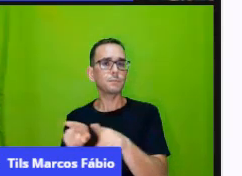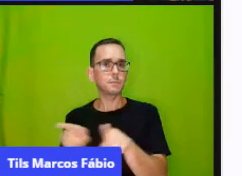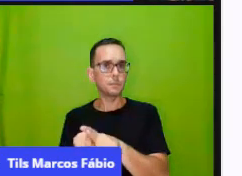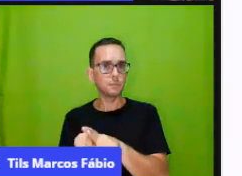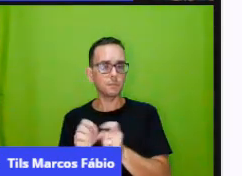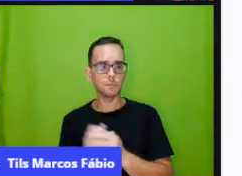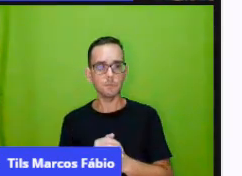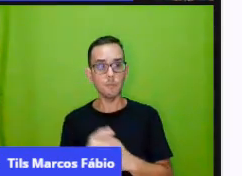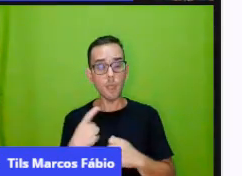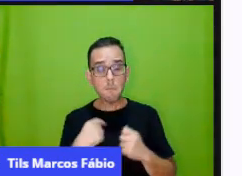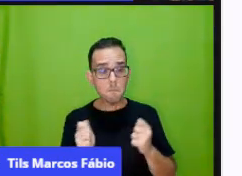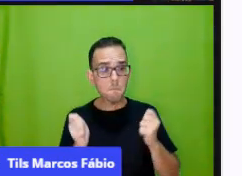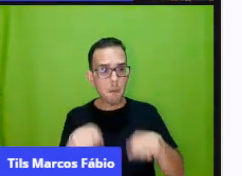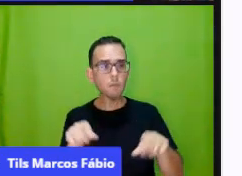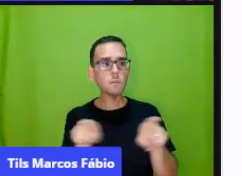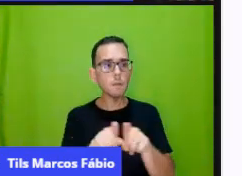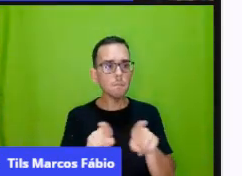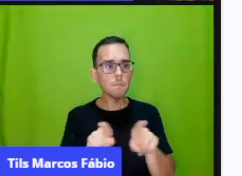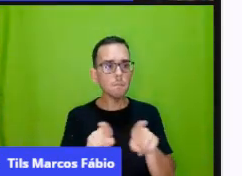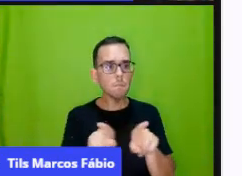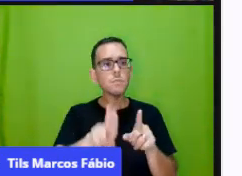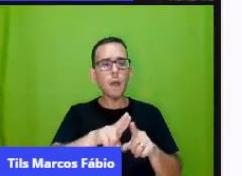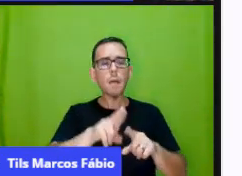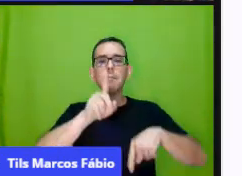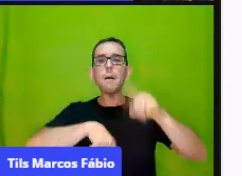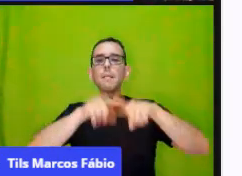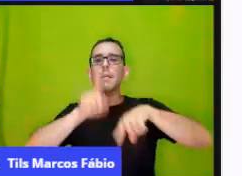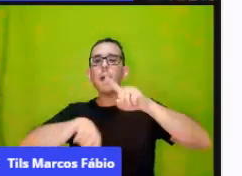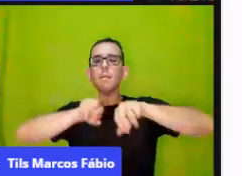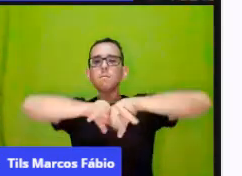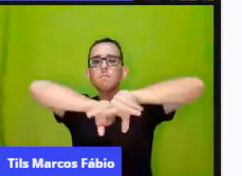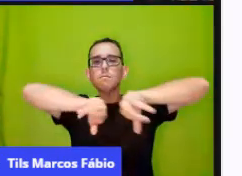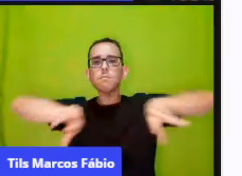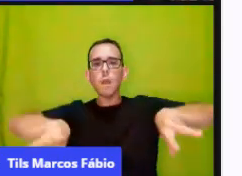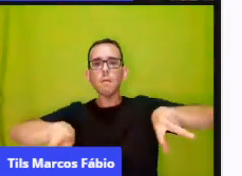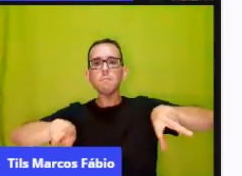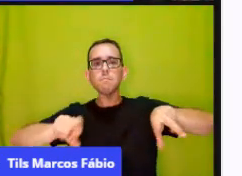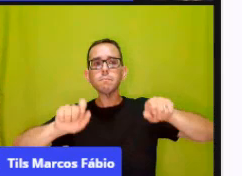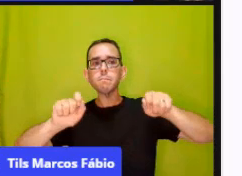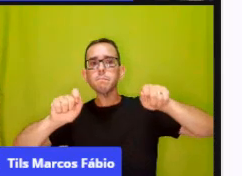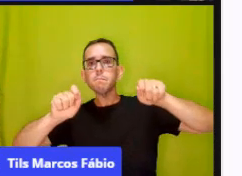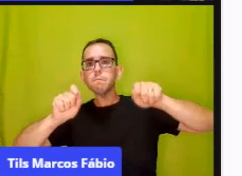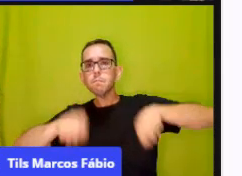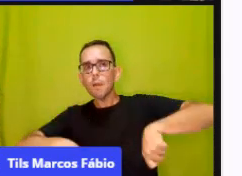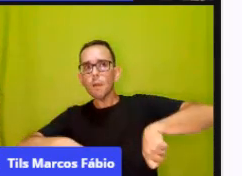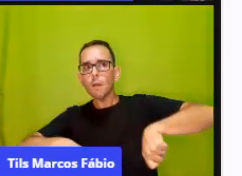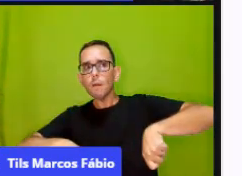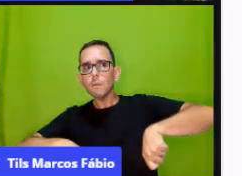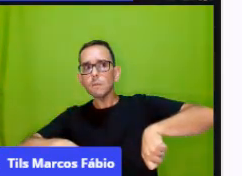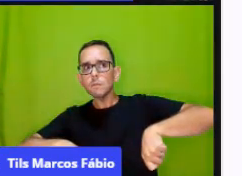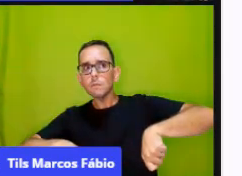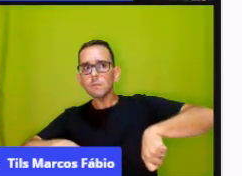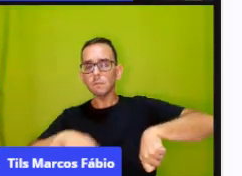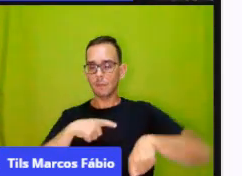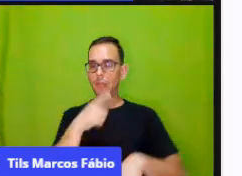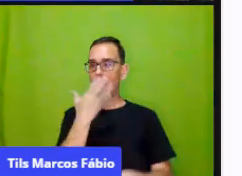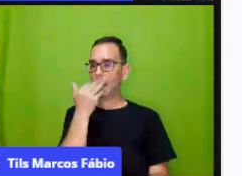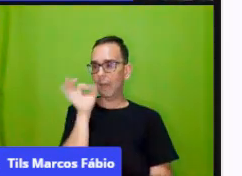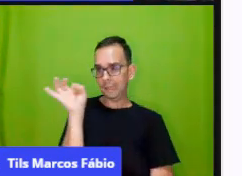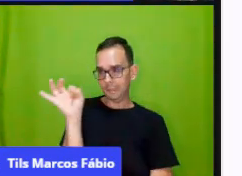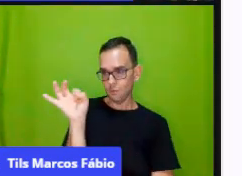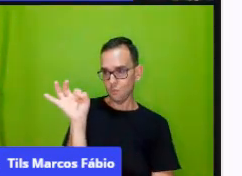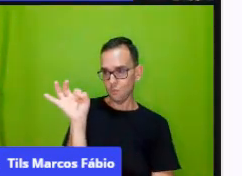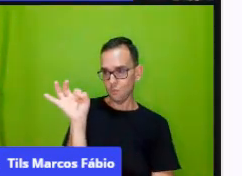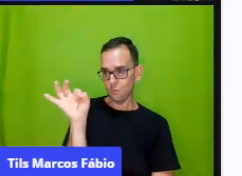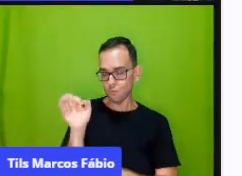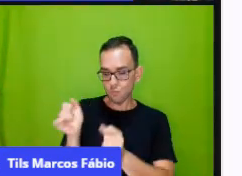Eu posso também usar objetos para que ele, colocando a ração ali, ele